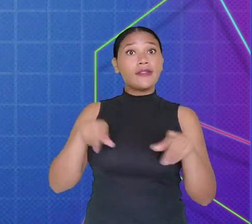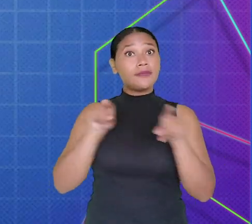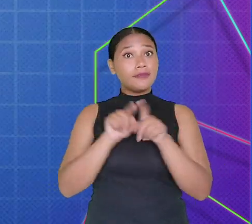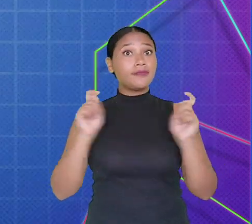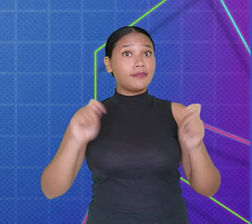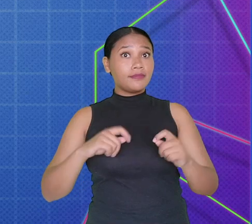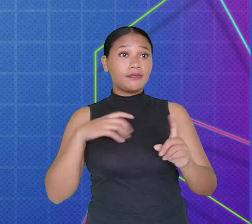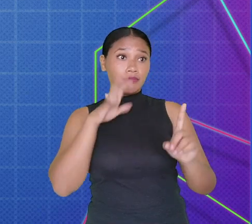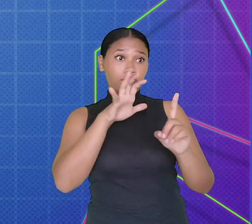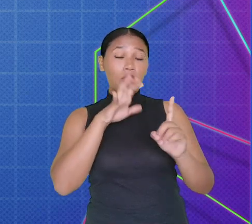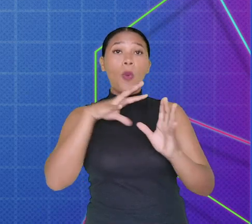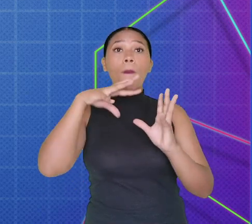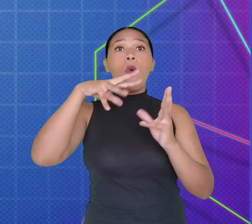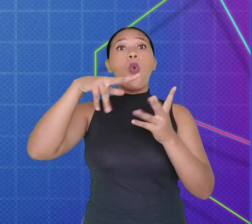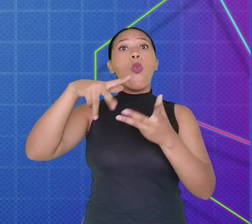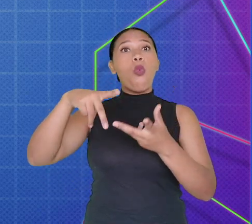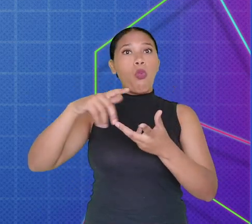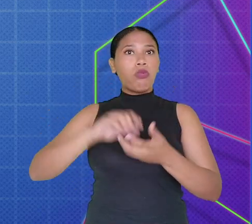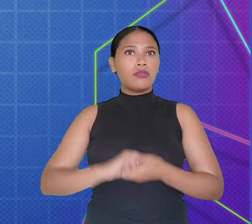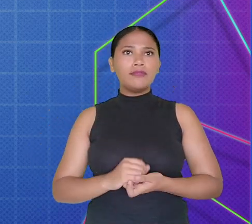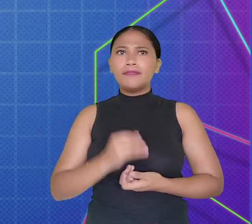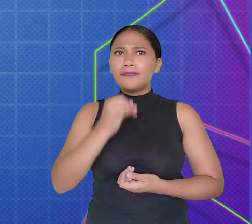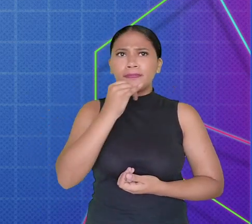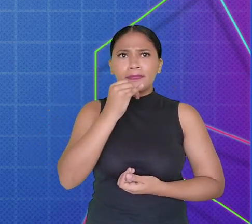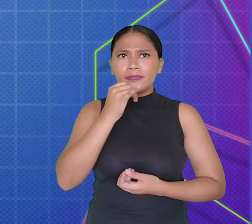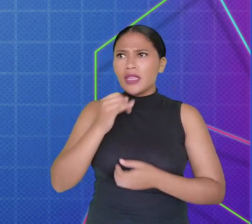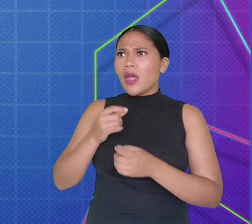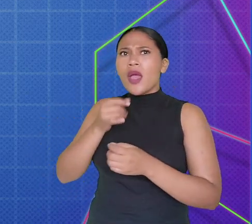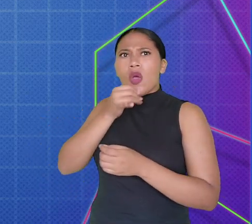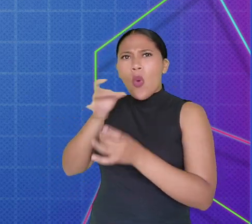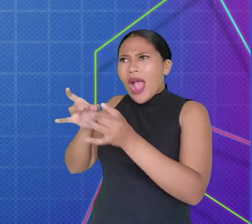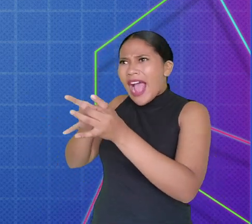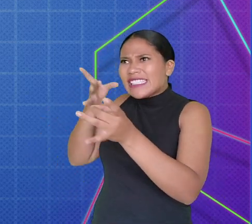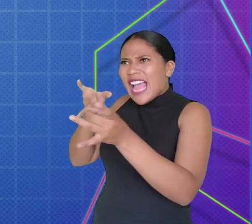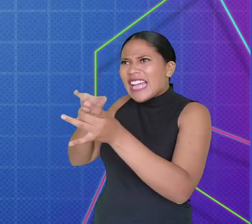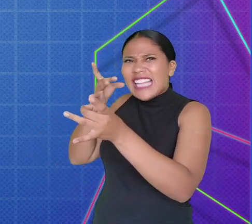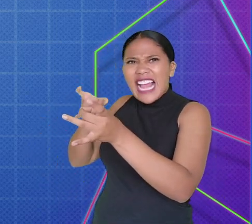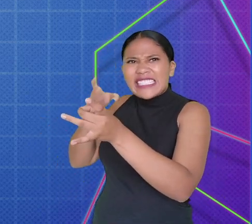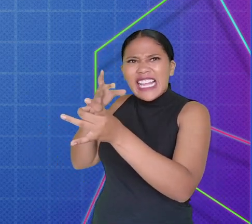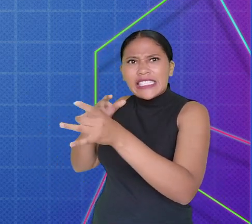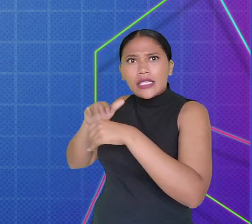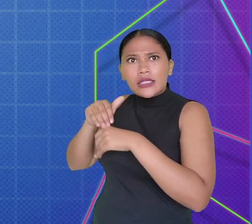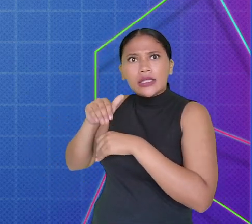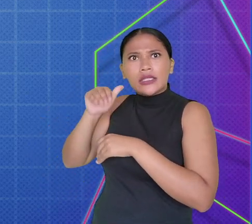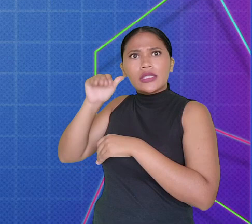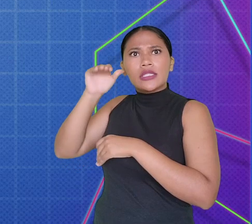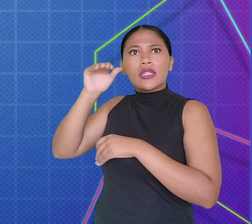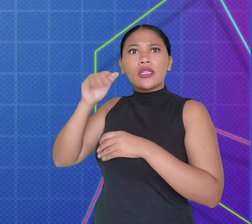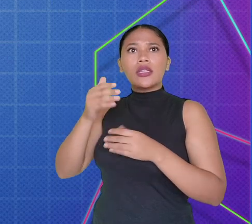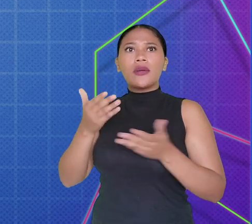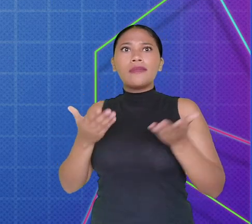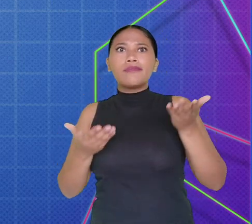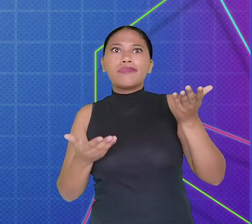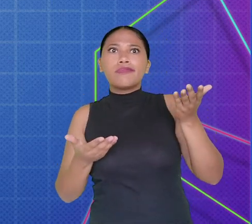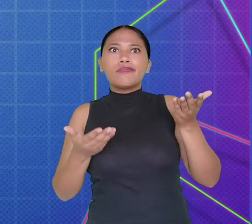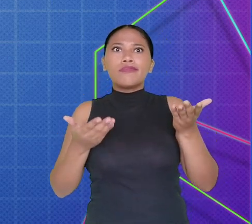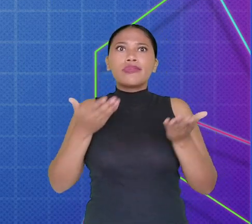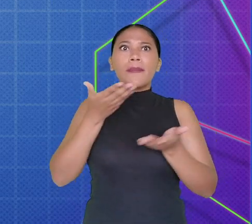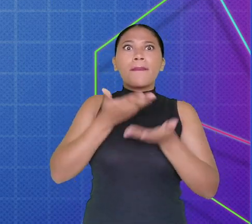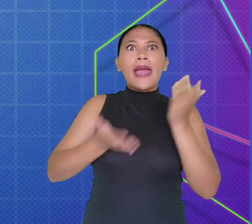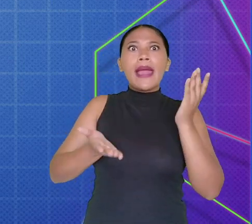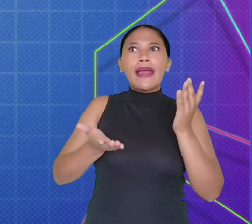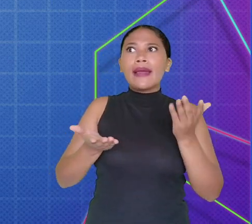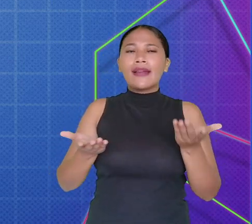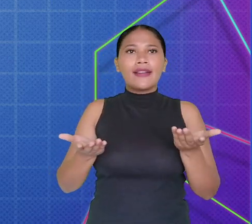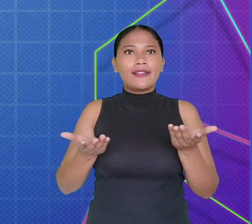Essas atividades também podem afetar o mundo ao seu redor, como a caça excessiva de animais, que pode afetar a cadeia alimentar e a